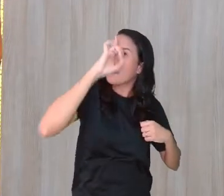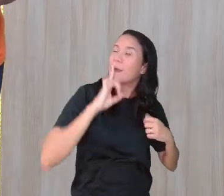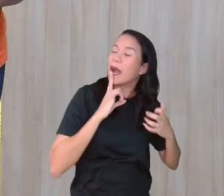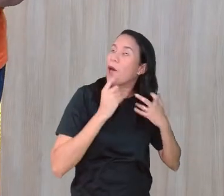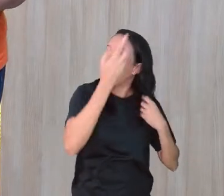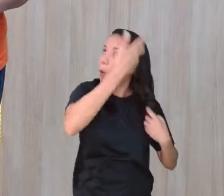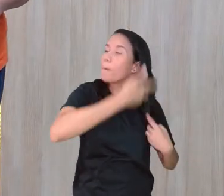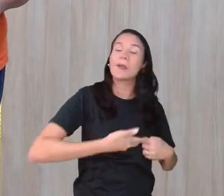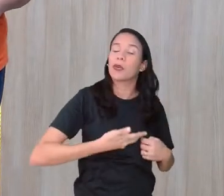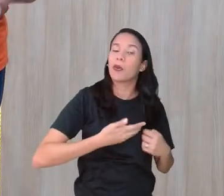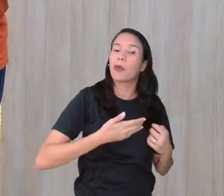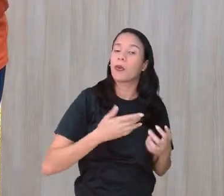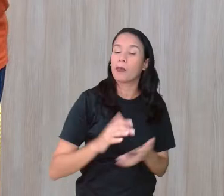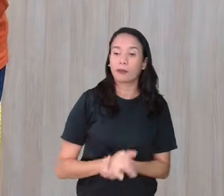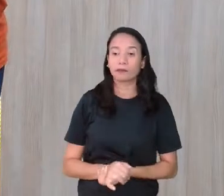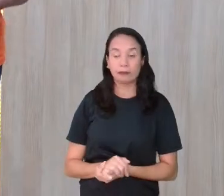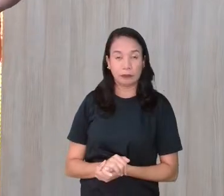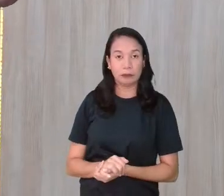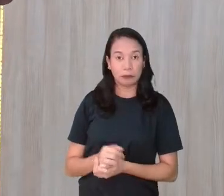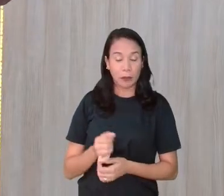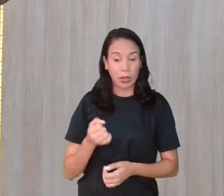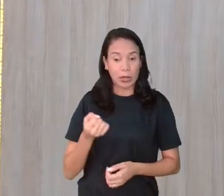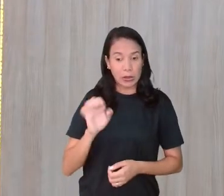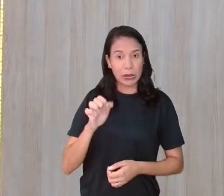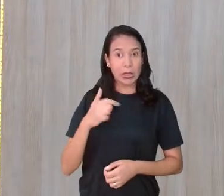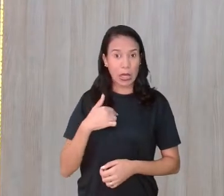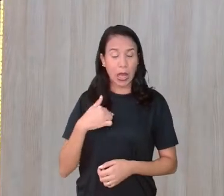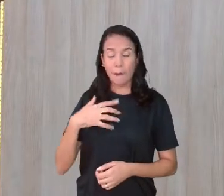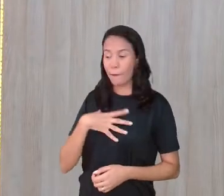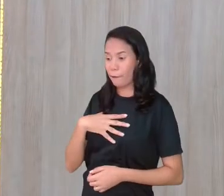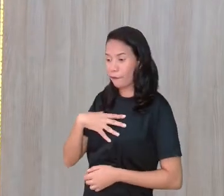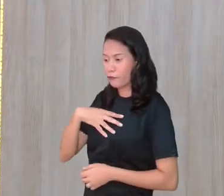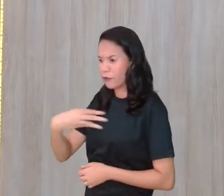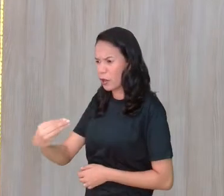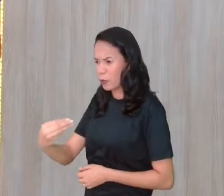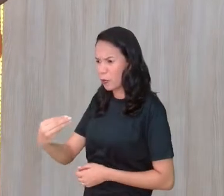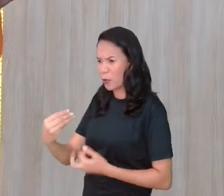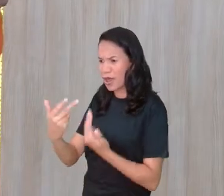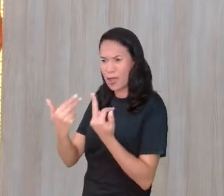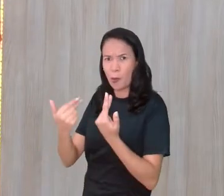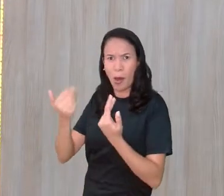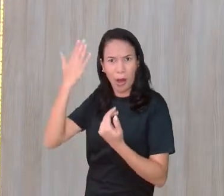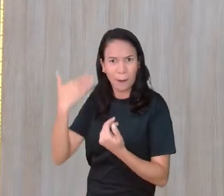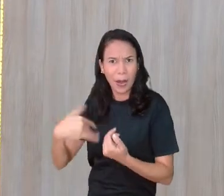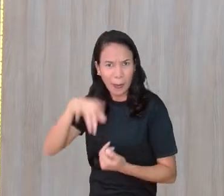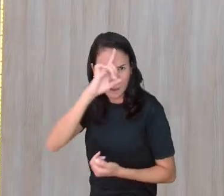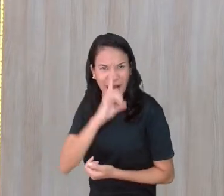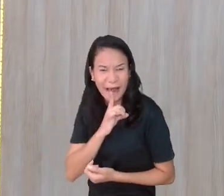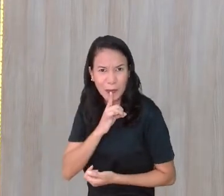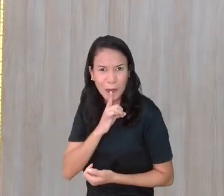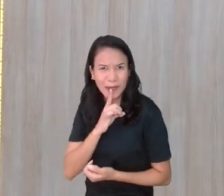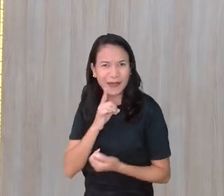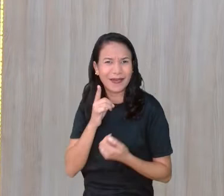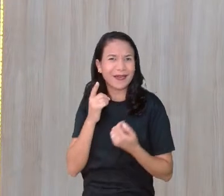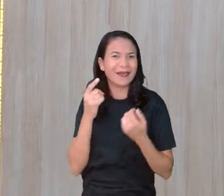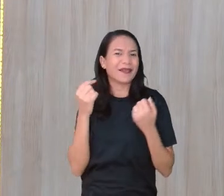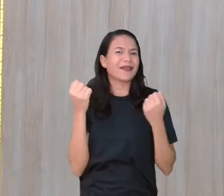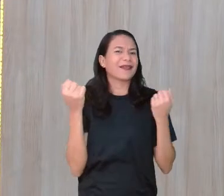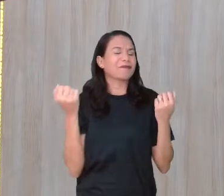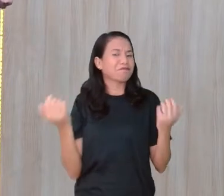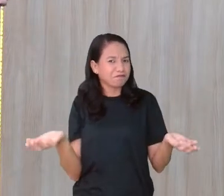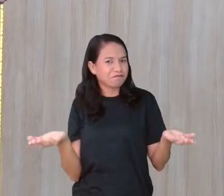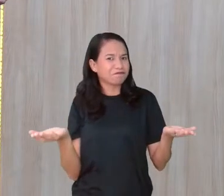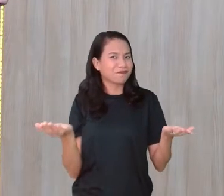e o que é que vai acontecer? Se, no caso, eu fosse ter um filho, ia nascer para essa teoria da herança